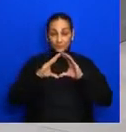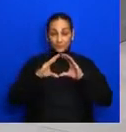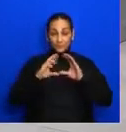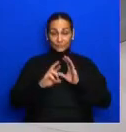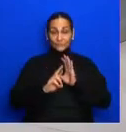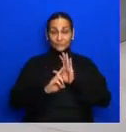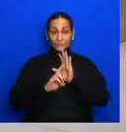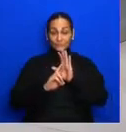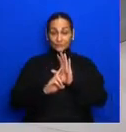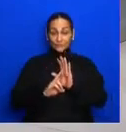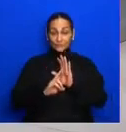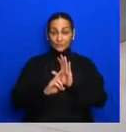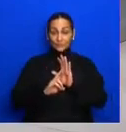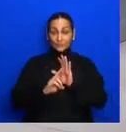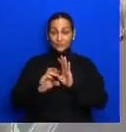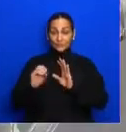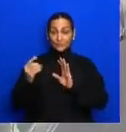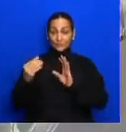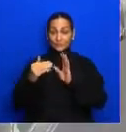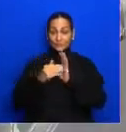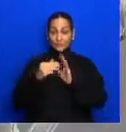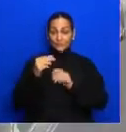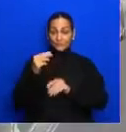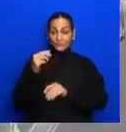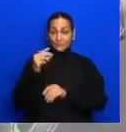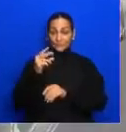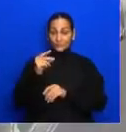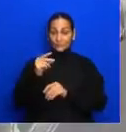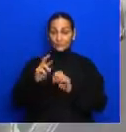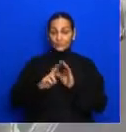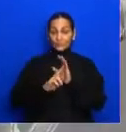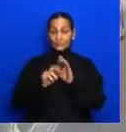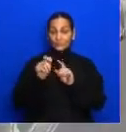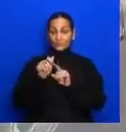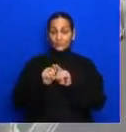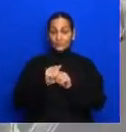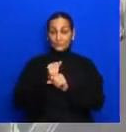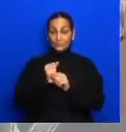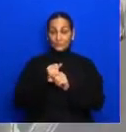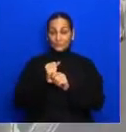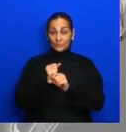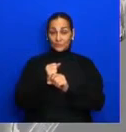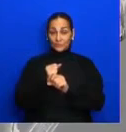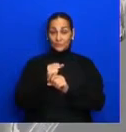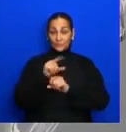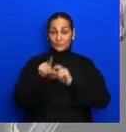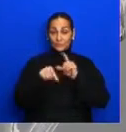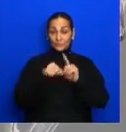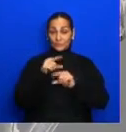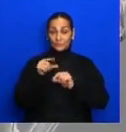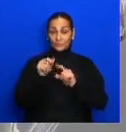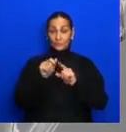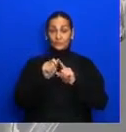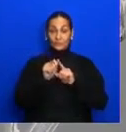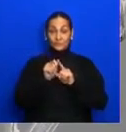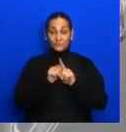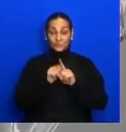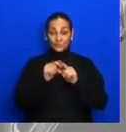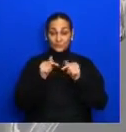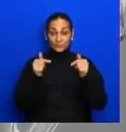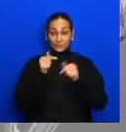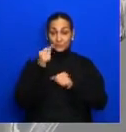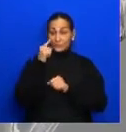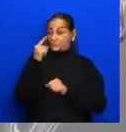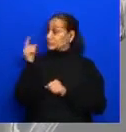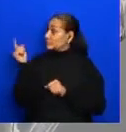bolas numeradas de 01 a 12, referentes aos meses do ano, para o sorteio do mês da sorte.